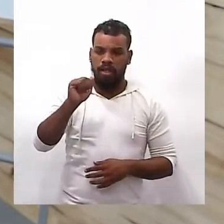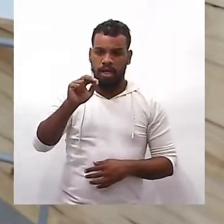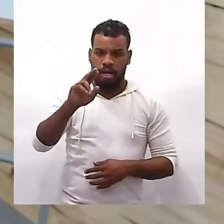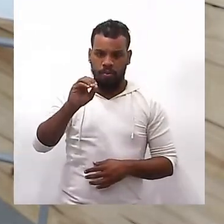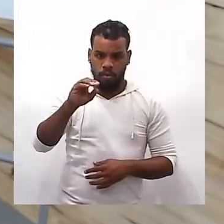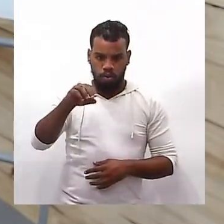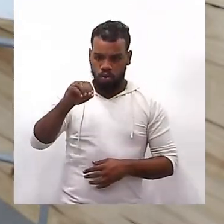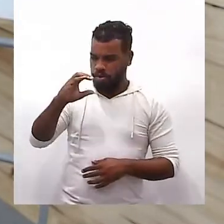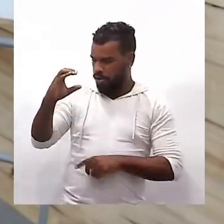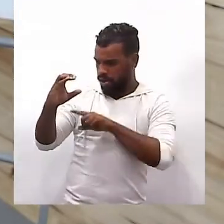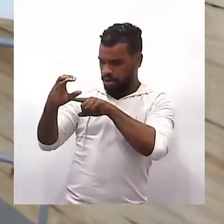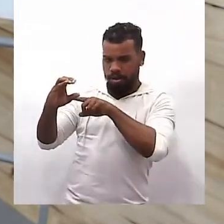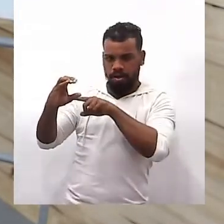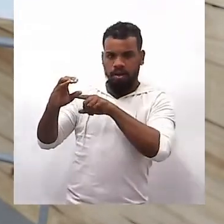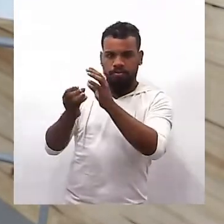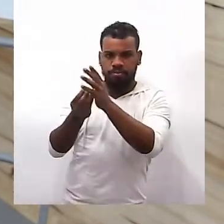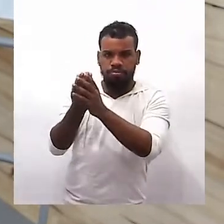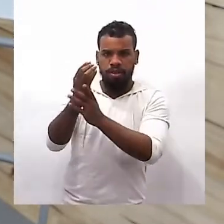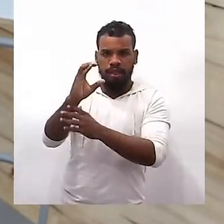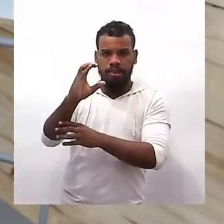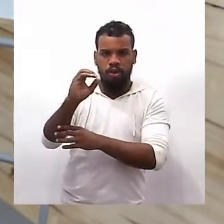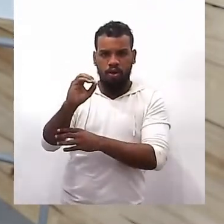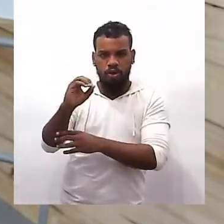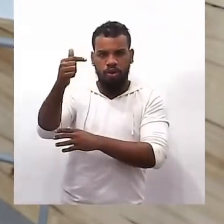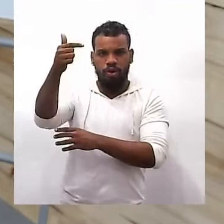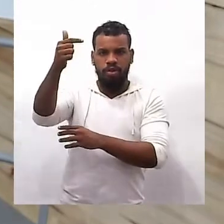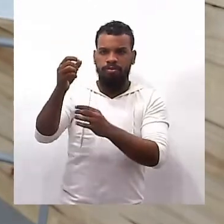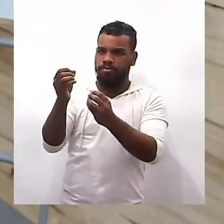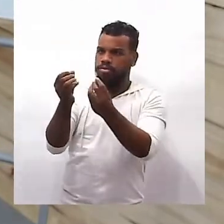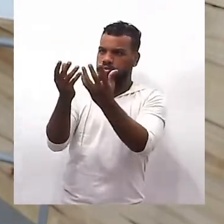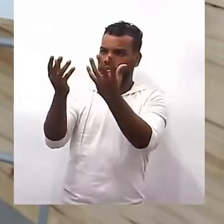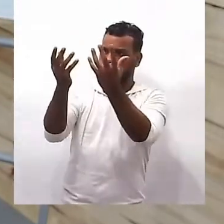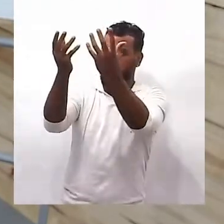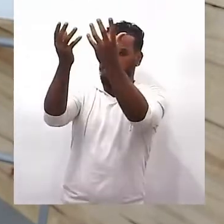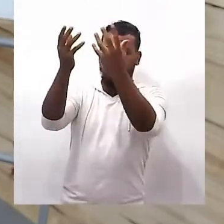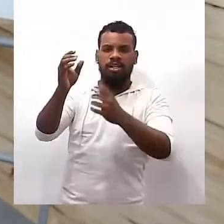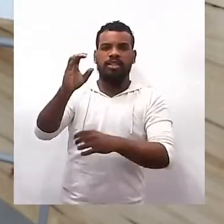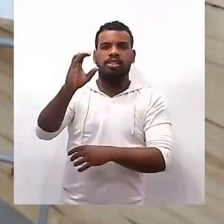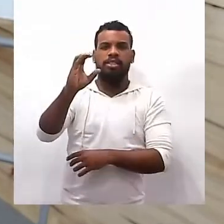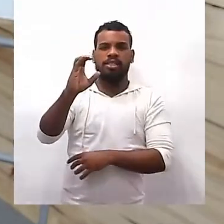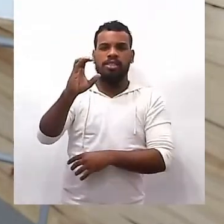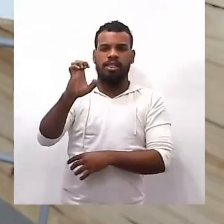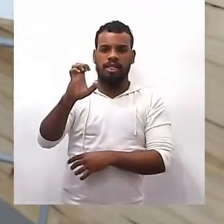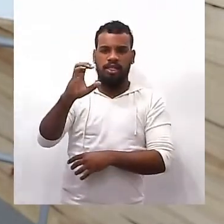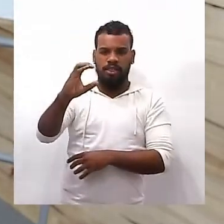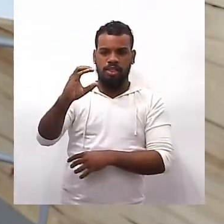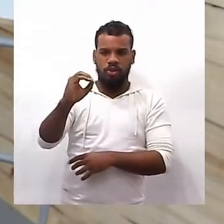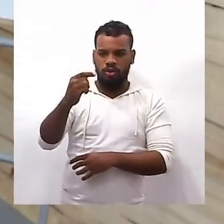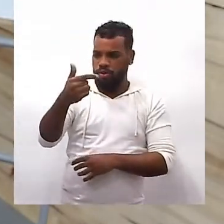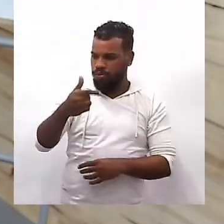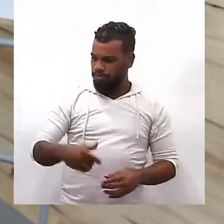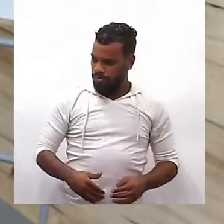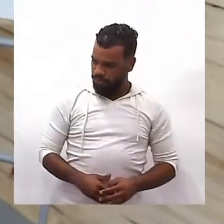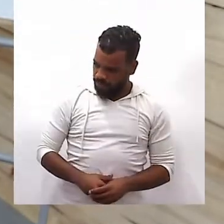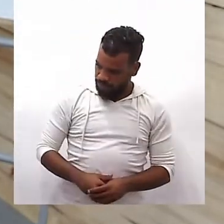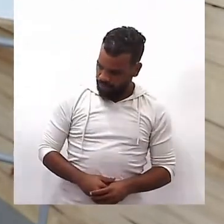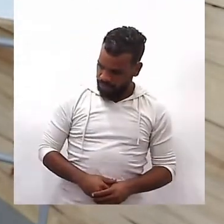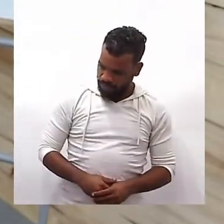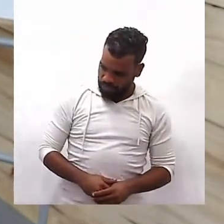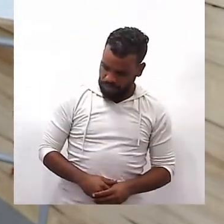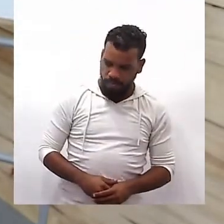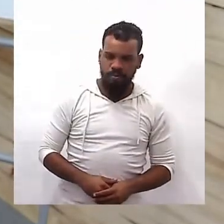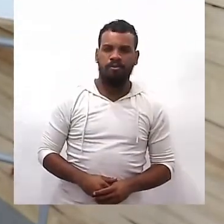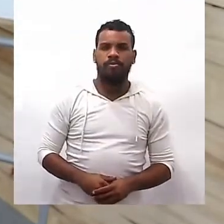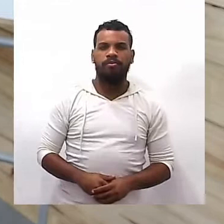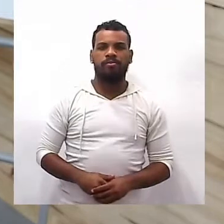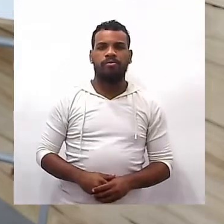liberar carbono na forma de CO2. Tu vai liberar carbono na forma de CO2. Então o que é que acontece? Daqui para cá,